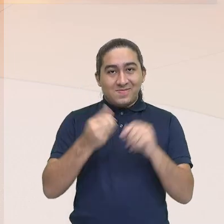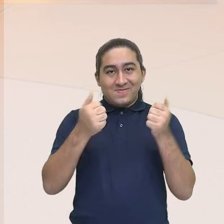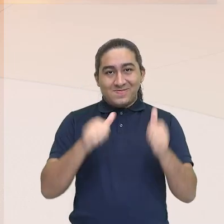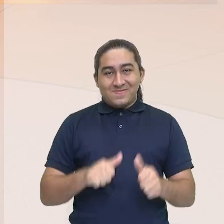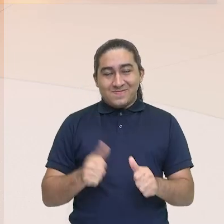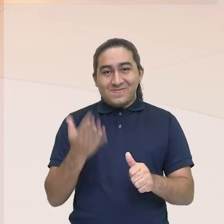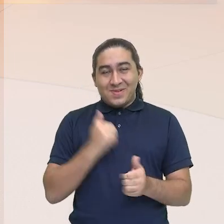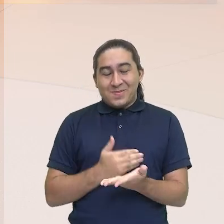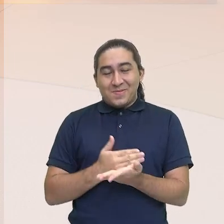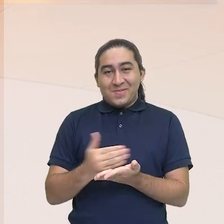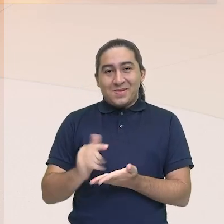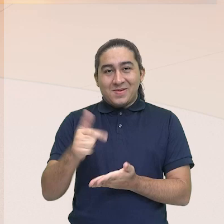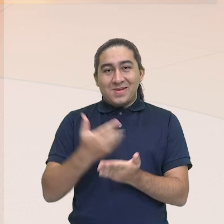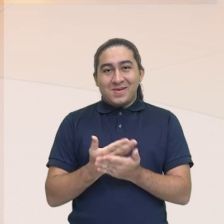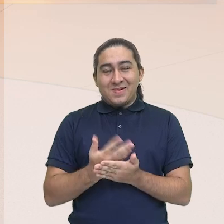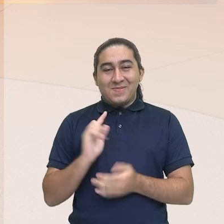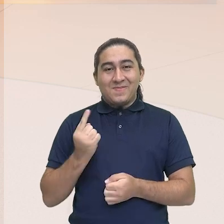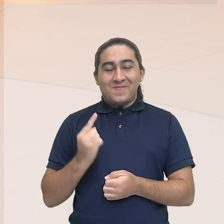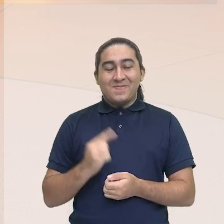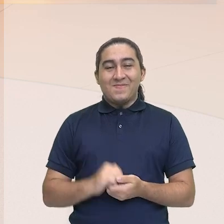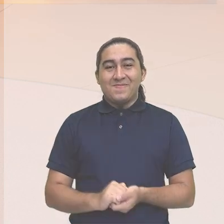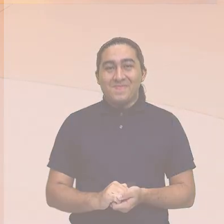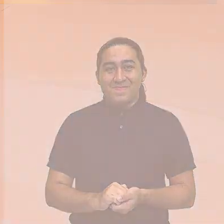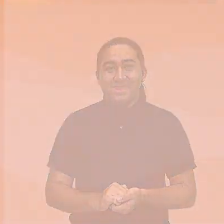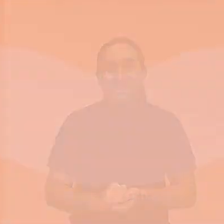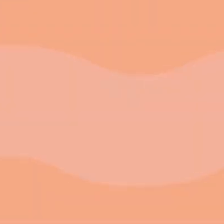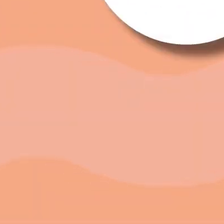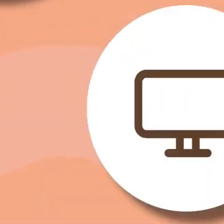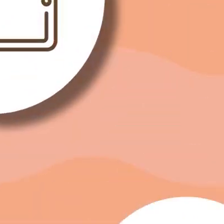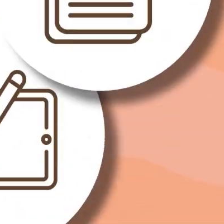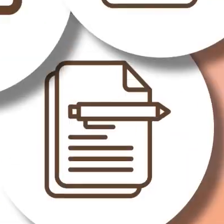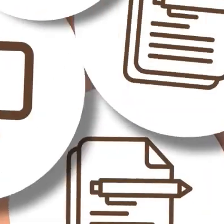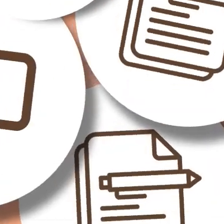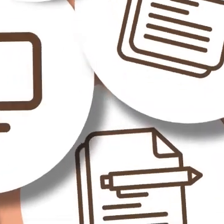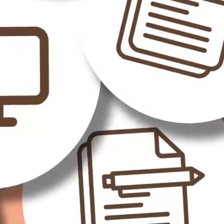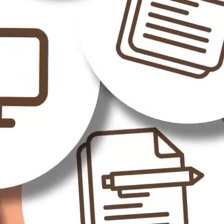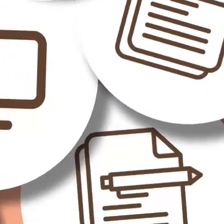Então vamos a mais uma aula de Geografia.